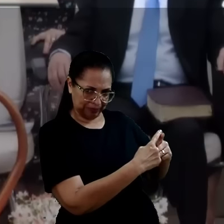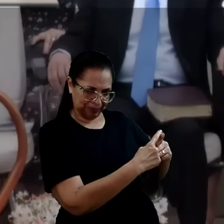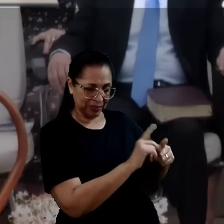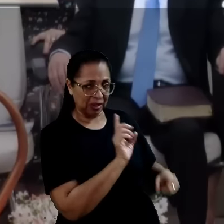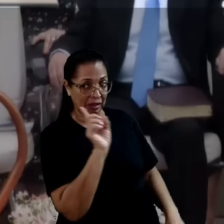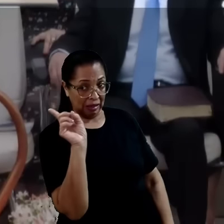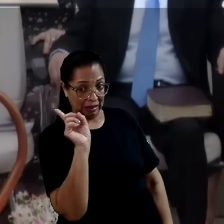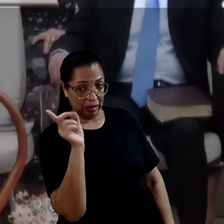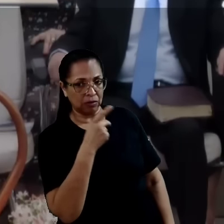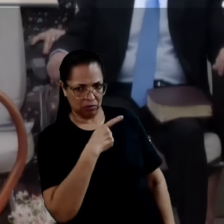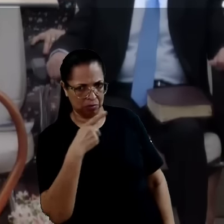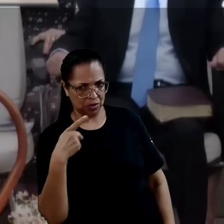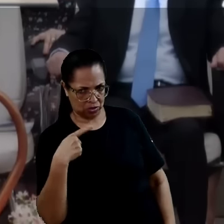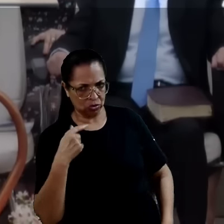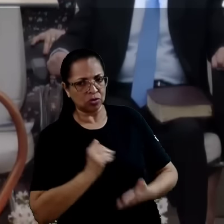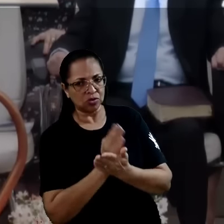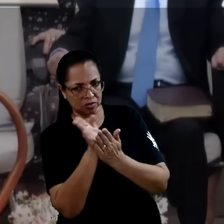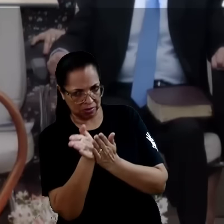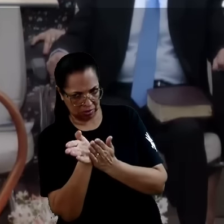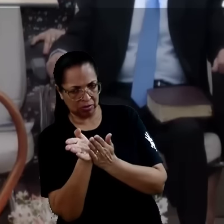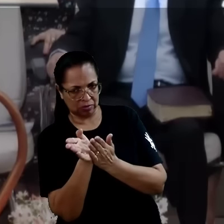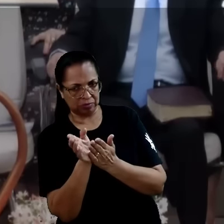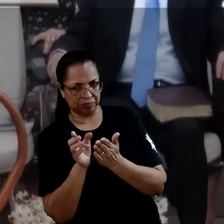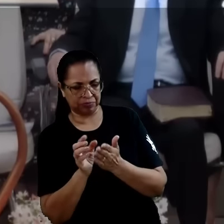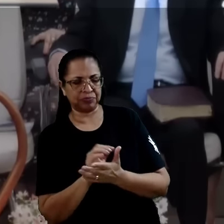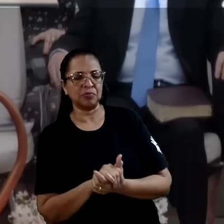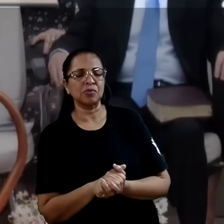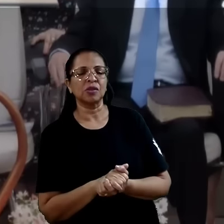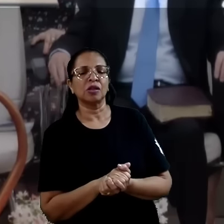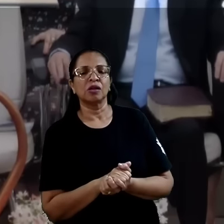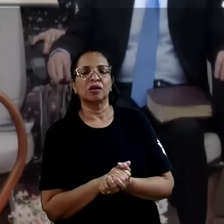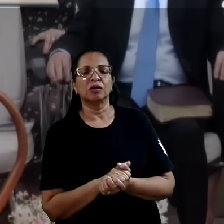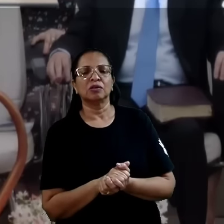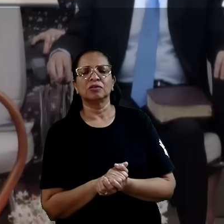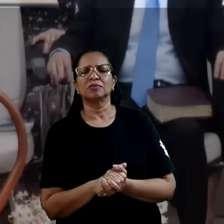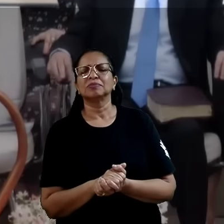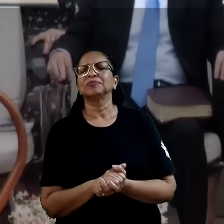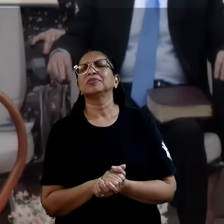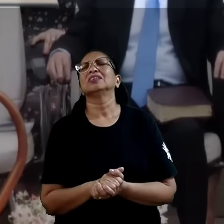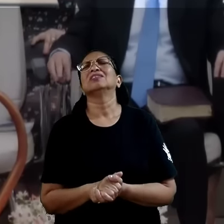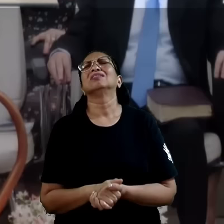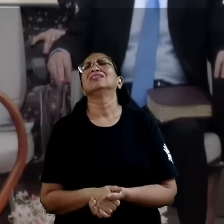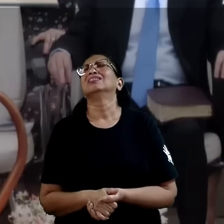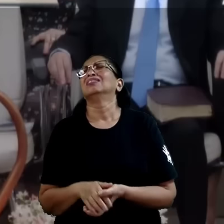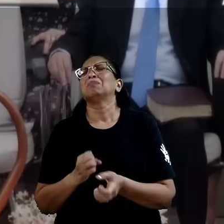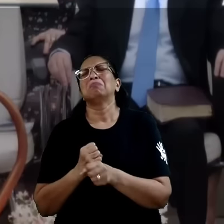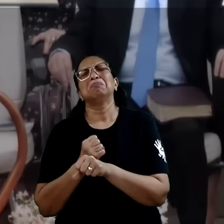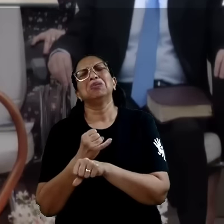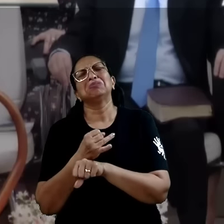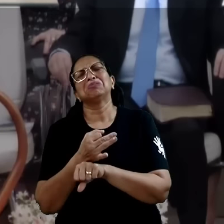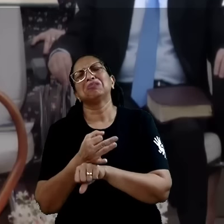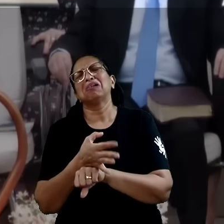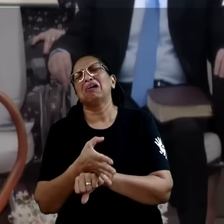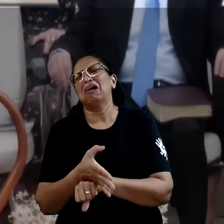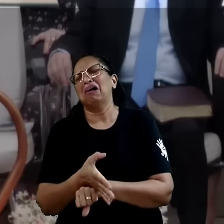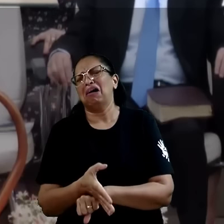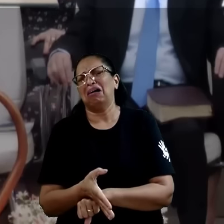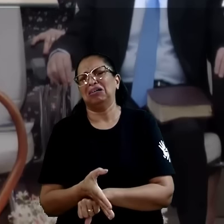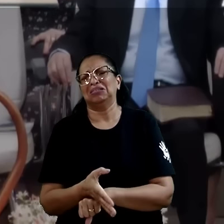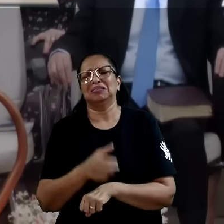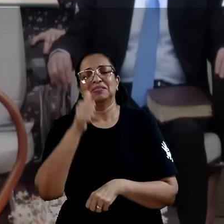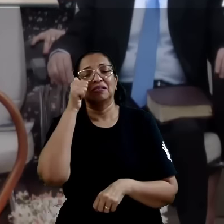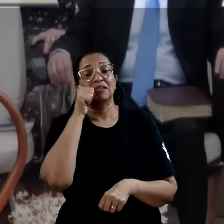aí ela ficava na sala de frente à porta com a luz apagada esperando o filho chegar no período que este pastor